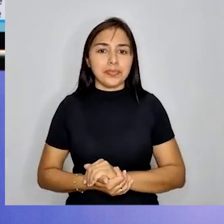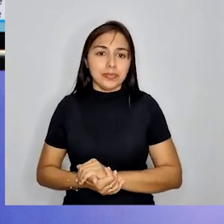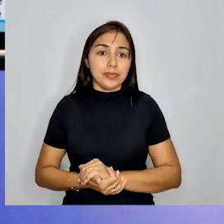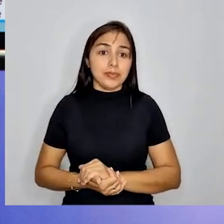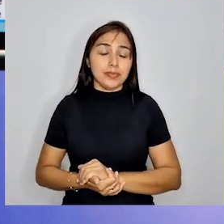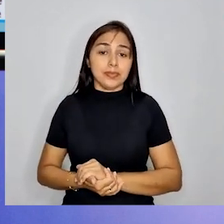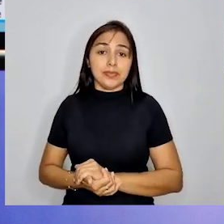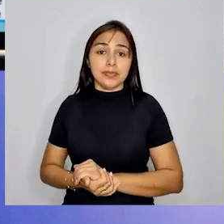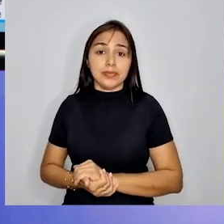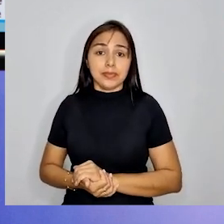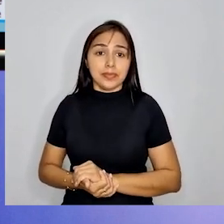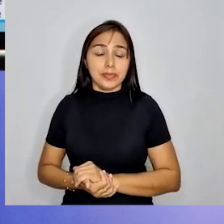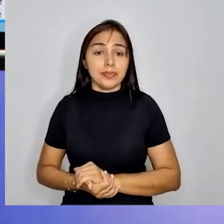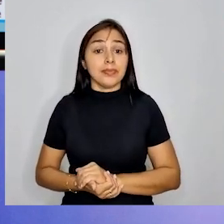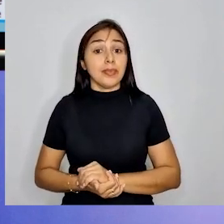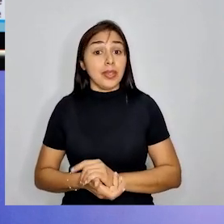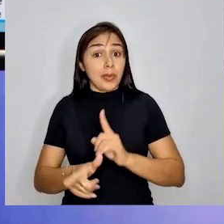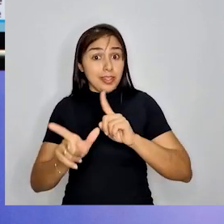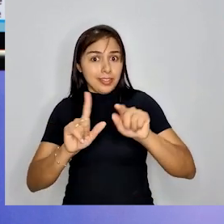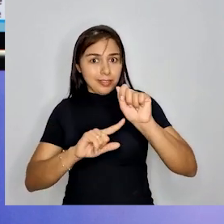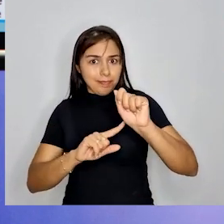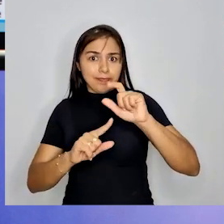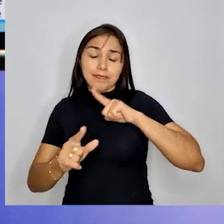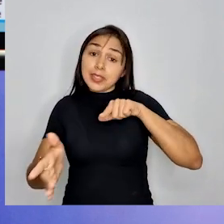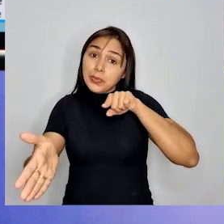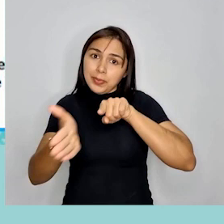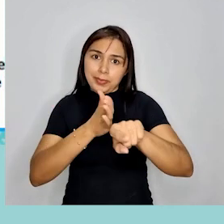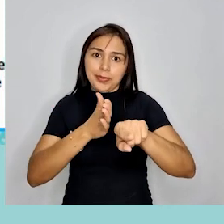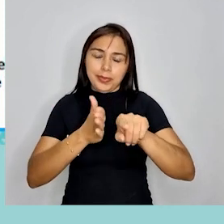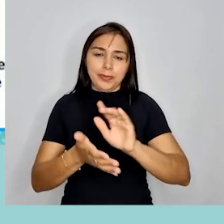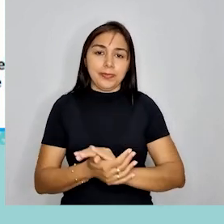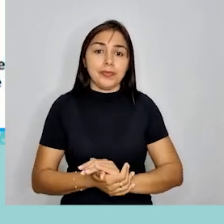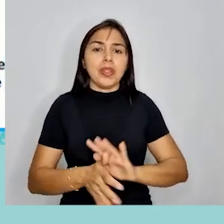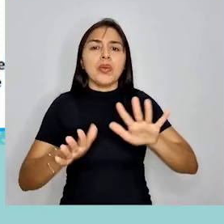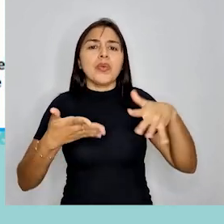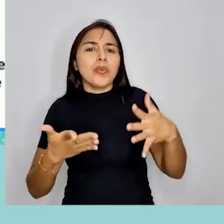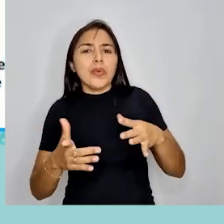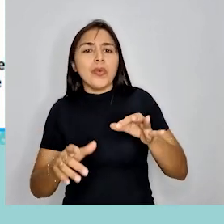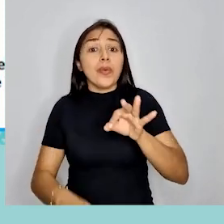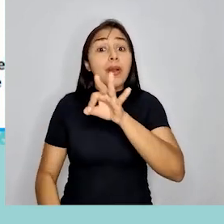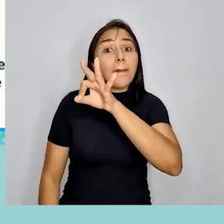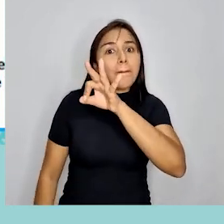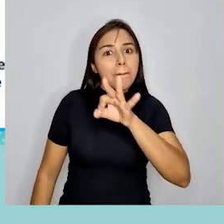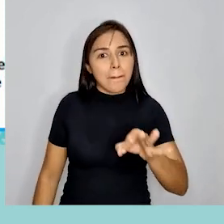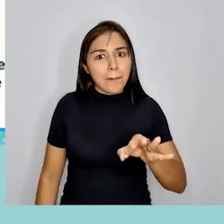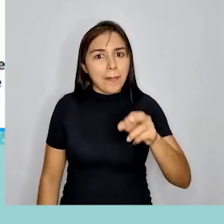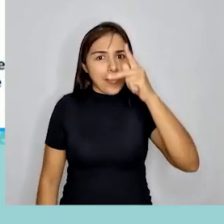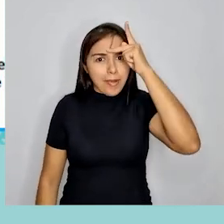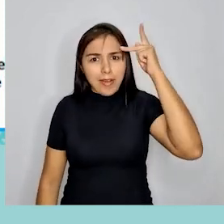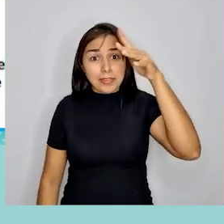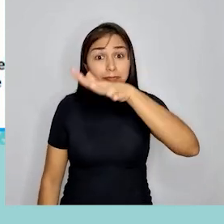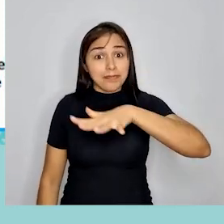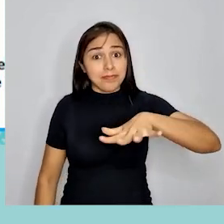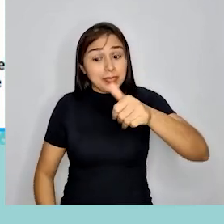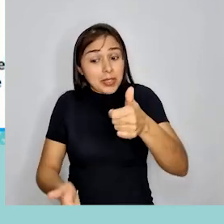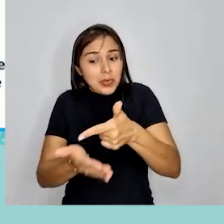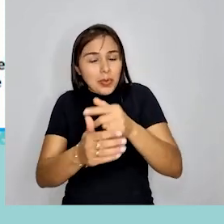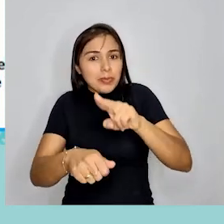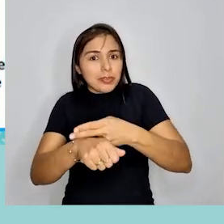E aí na letra a nós temos um questionamento qual o percentual de consumidores que escolheram